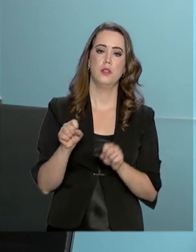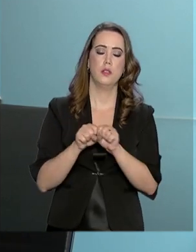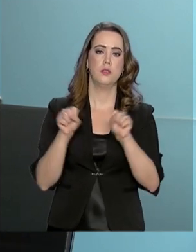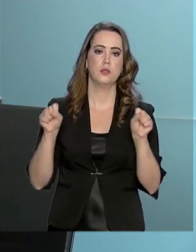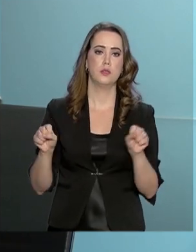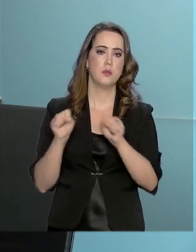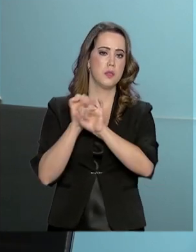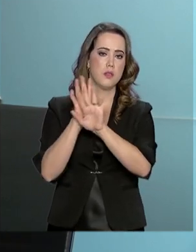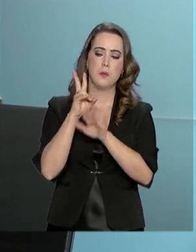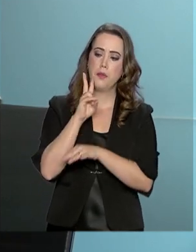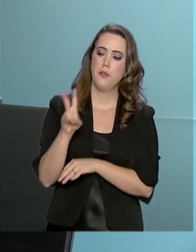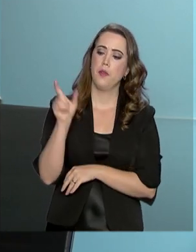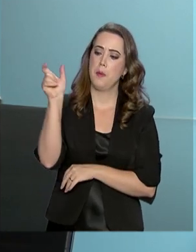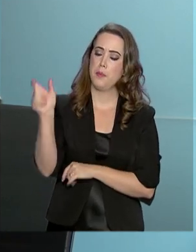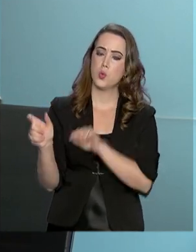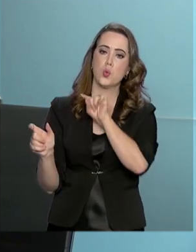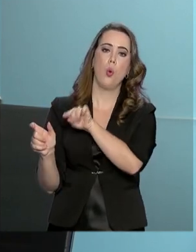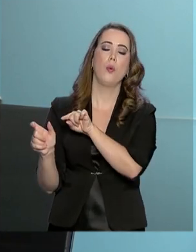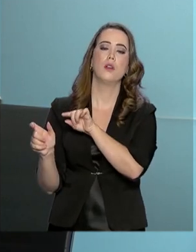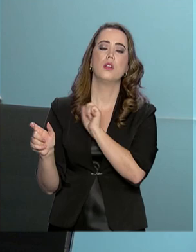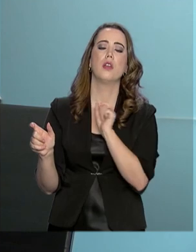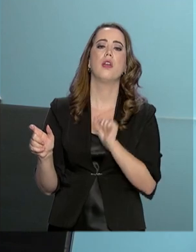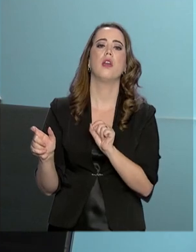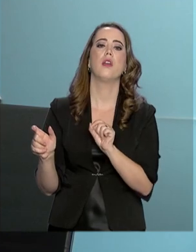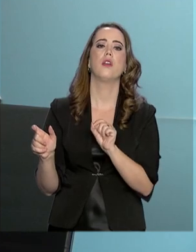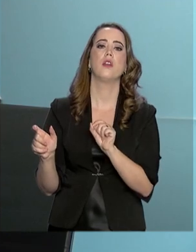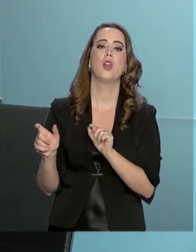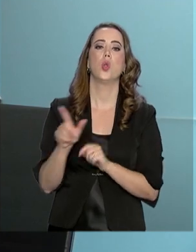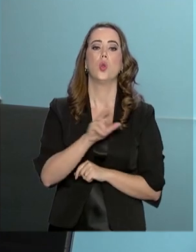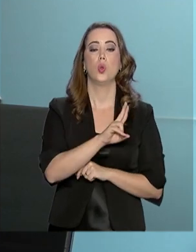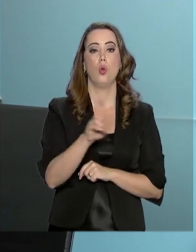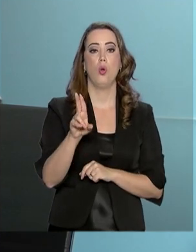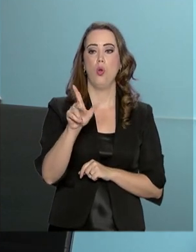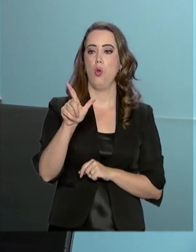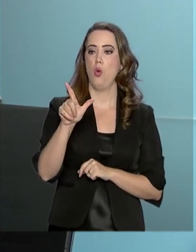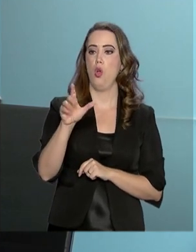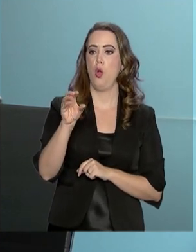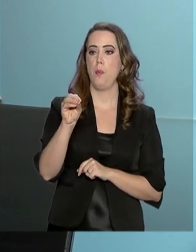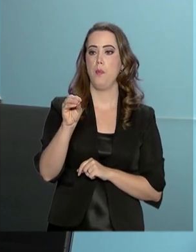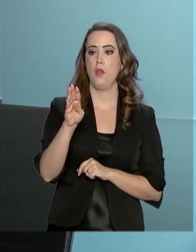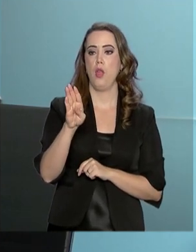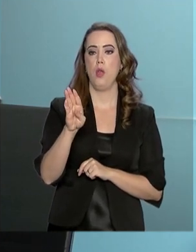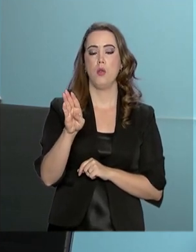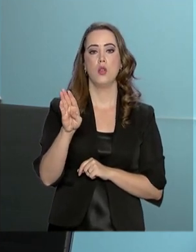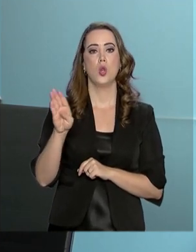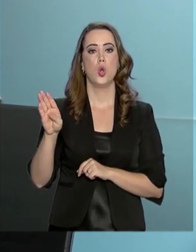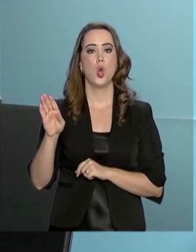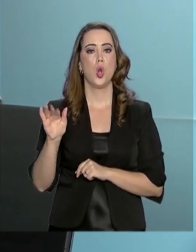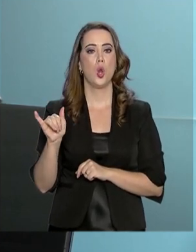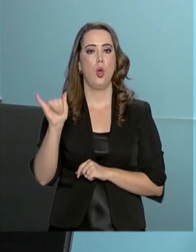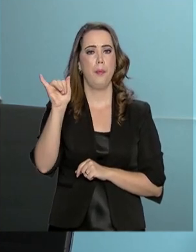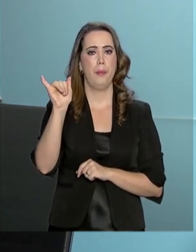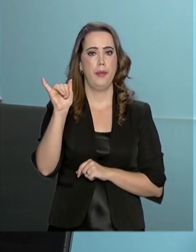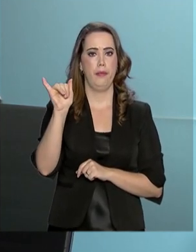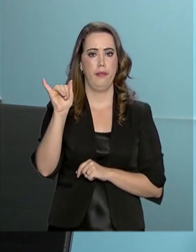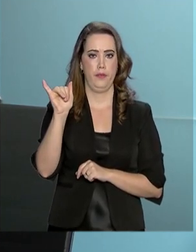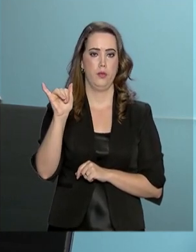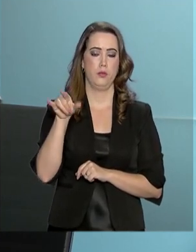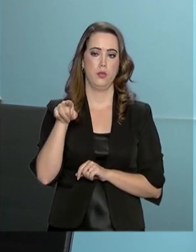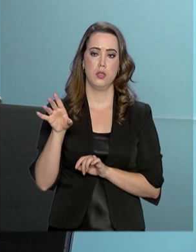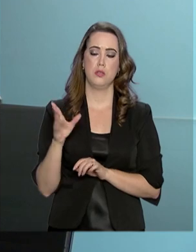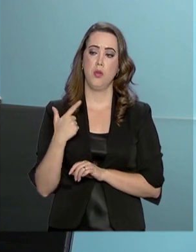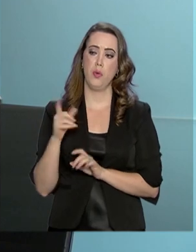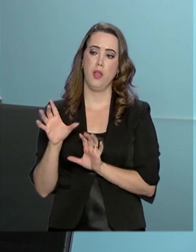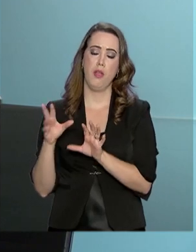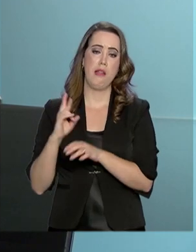transparência ativa e verificar. Olha, essa pessoa aqui, chamada de lobista, que é um representante de interesses, ele está ali para representar um grupo